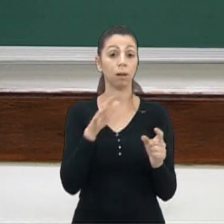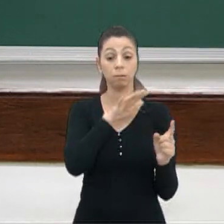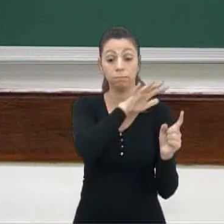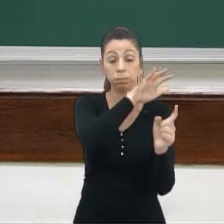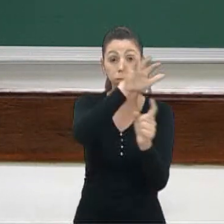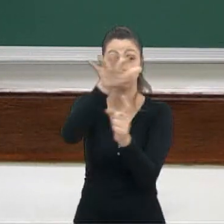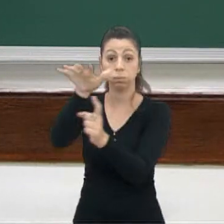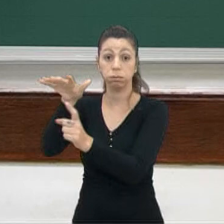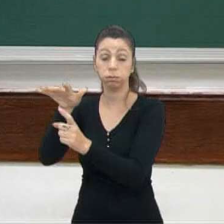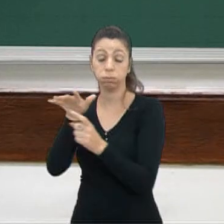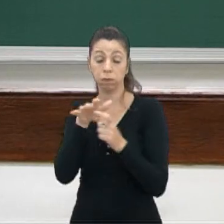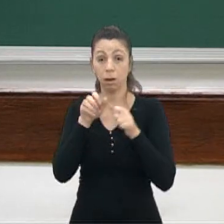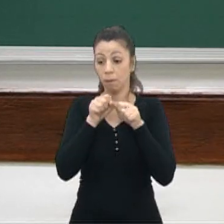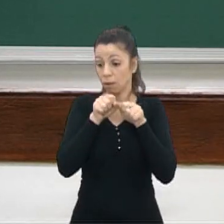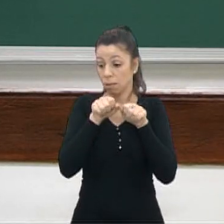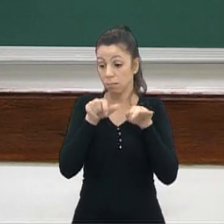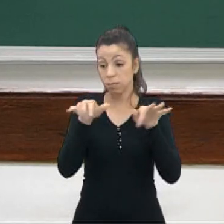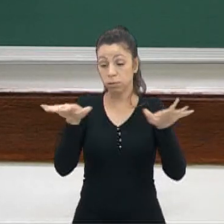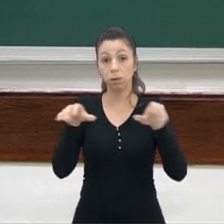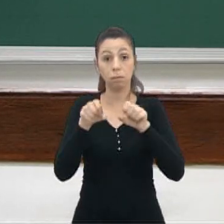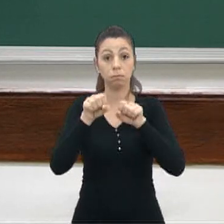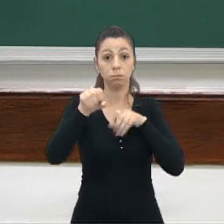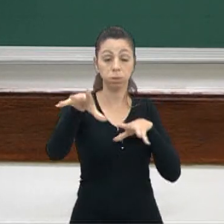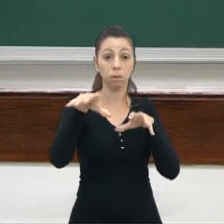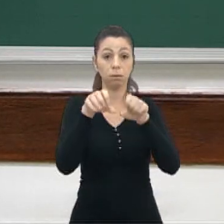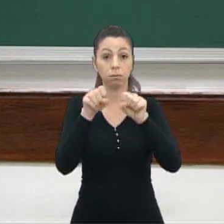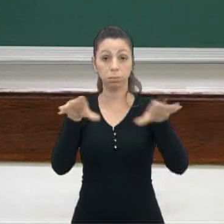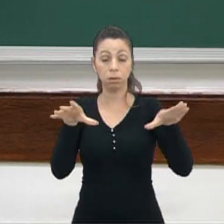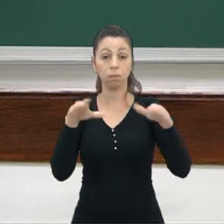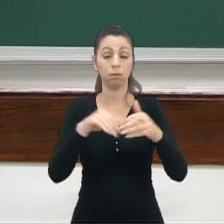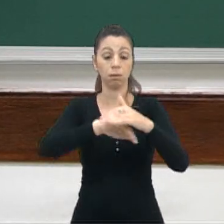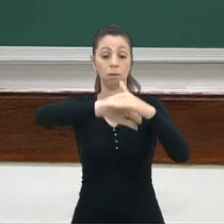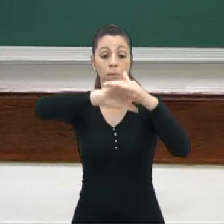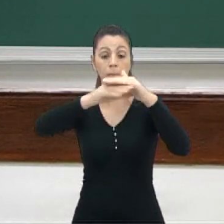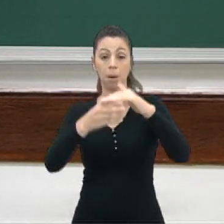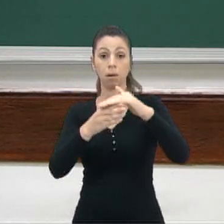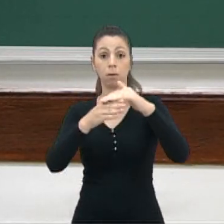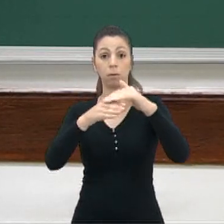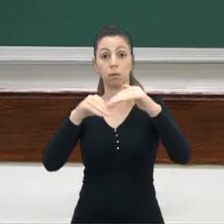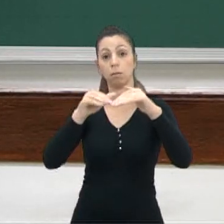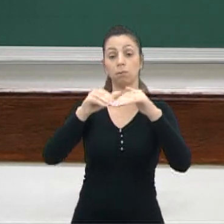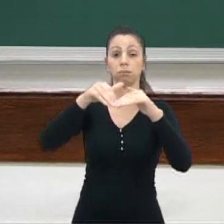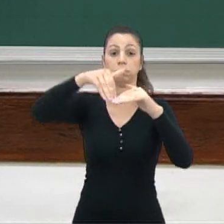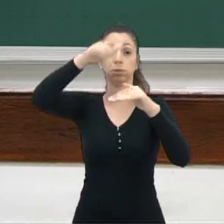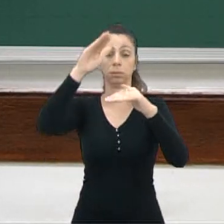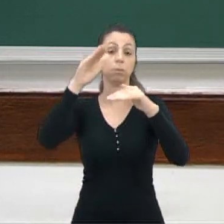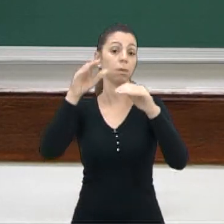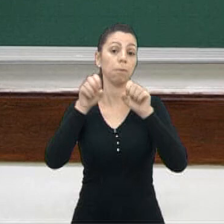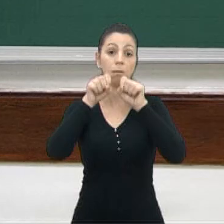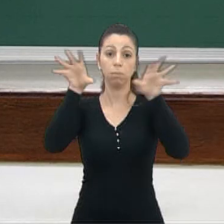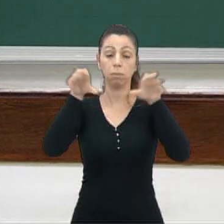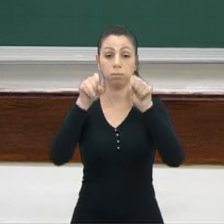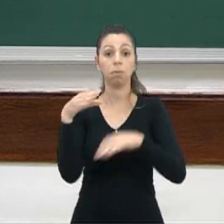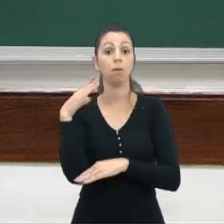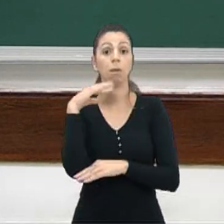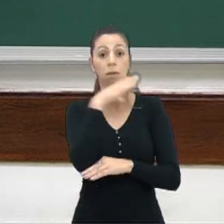vai transmitindo para as outras camadas, no caso o manto e assim sucessivamente.